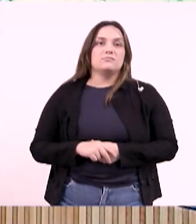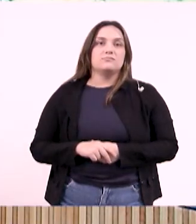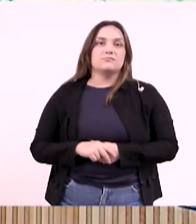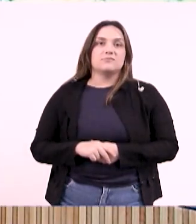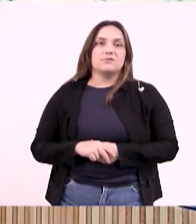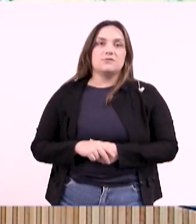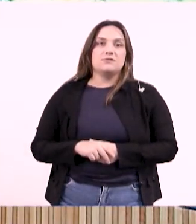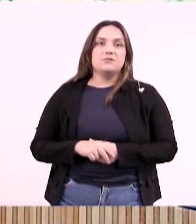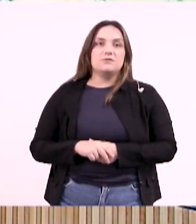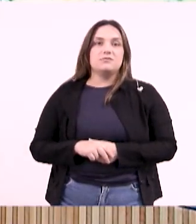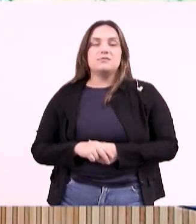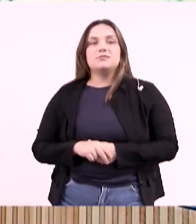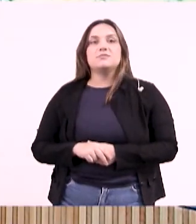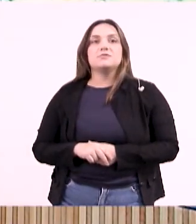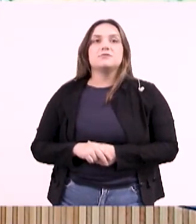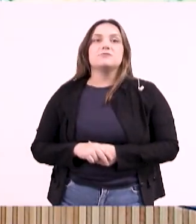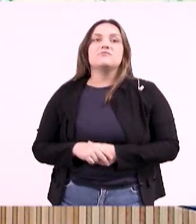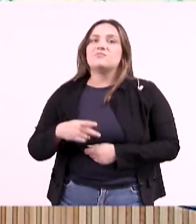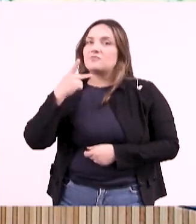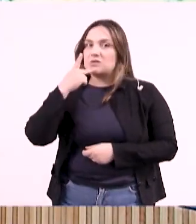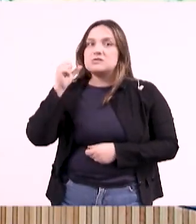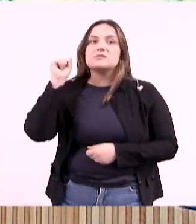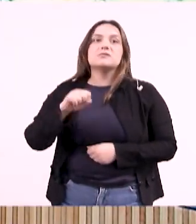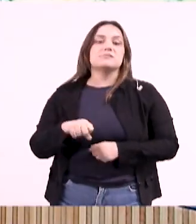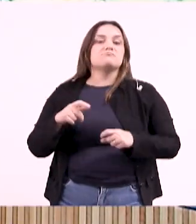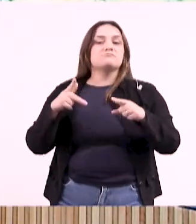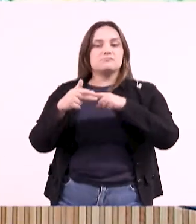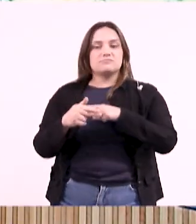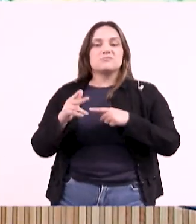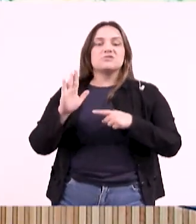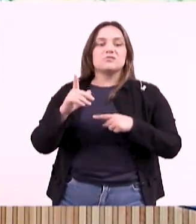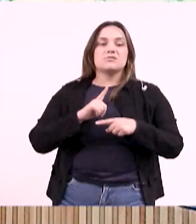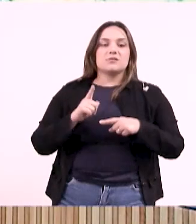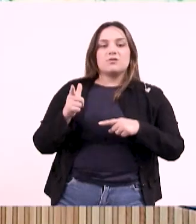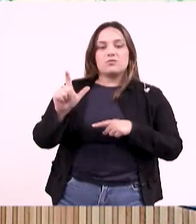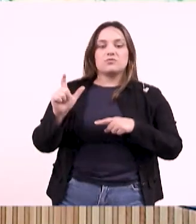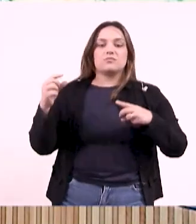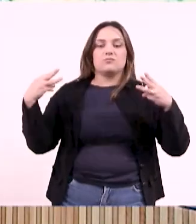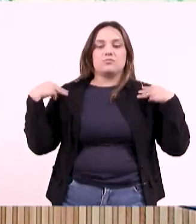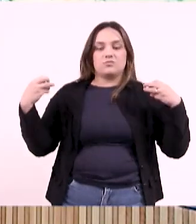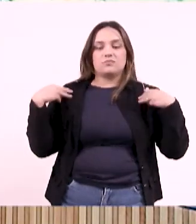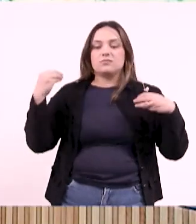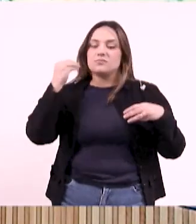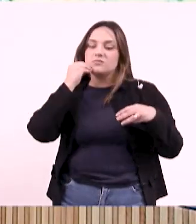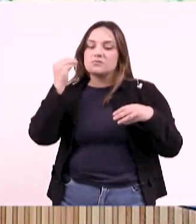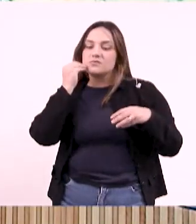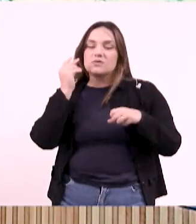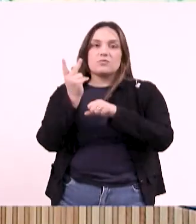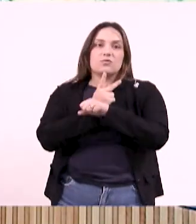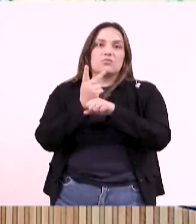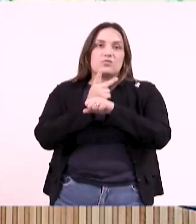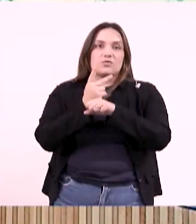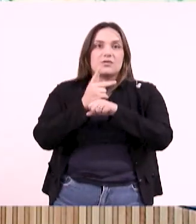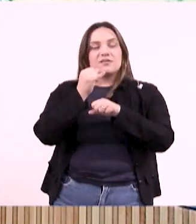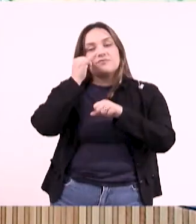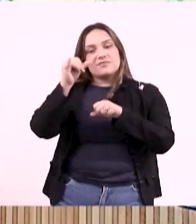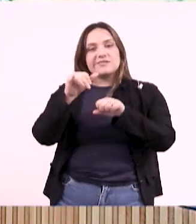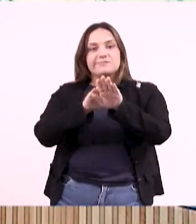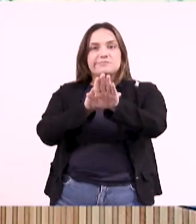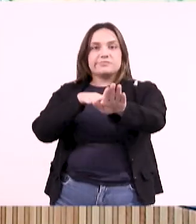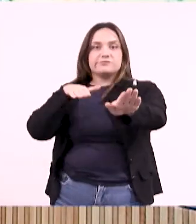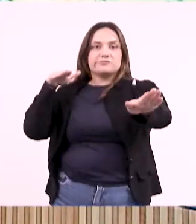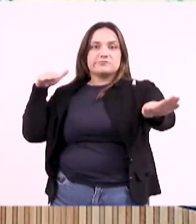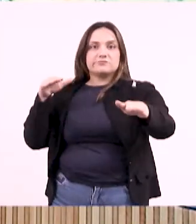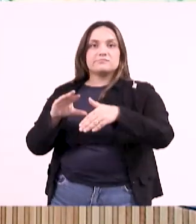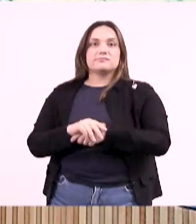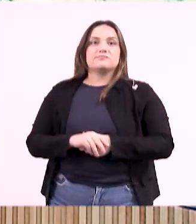falou que confirmou aí a interrupção, inclusive muitos motoristas já tentando procurar rotas alternativas para fugir desse bloqueio. A